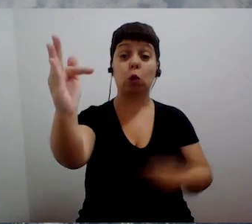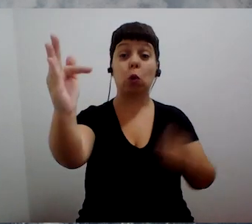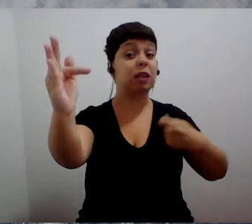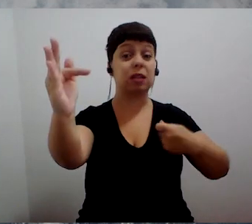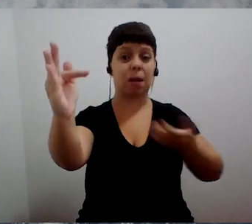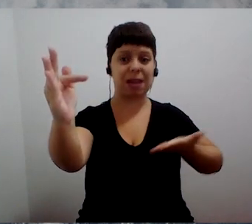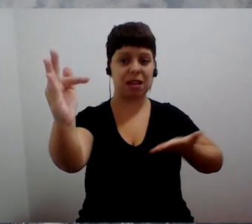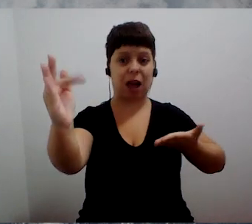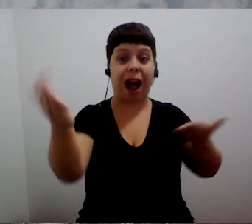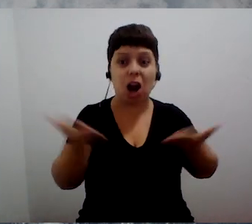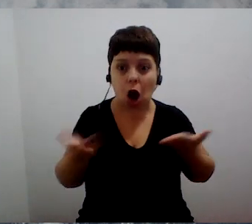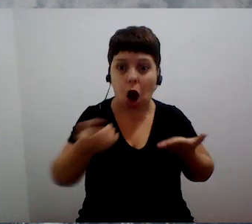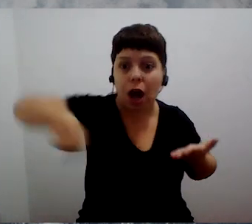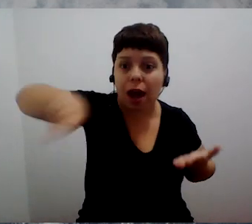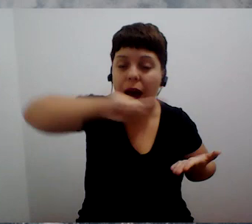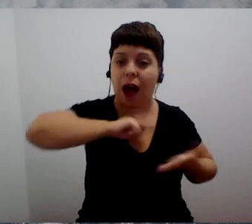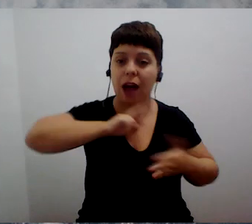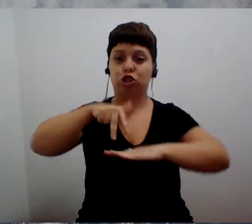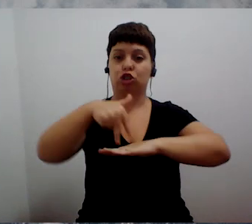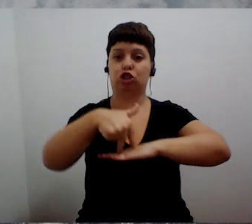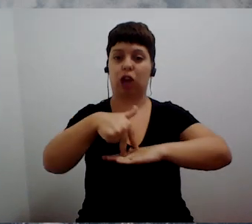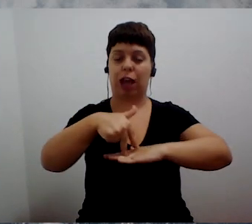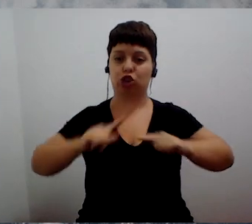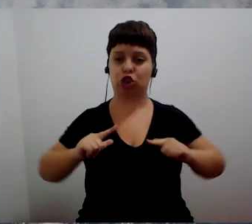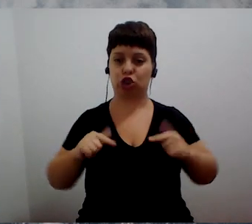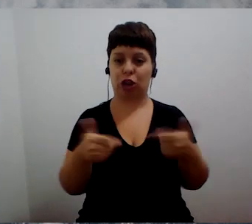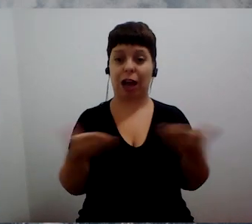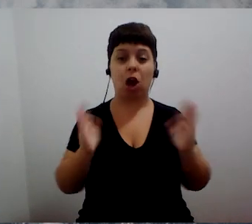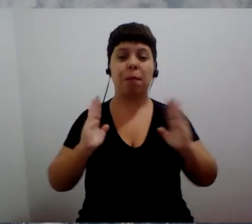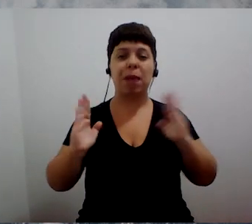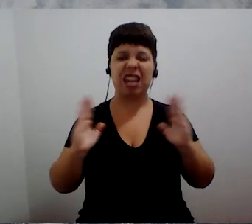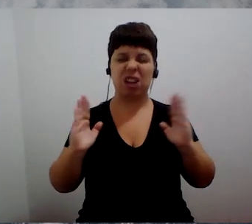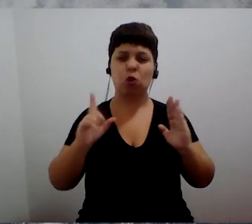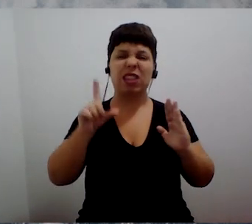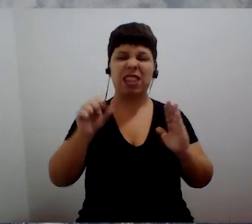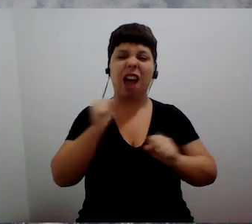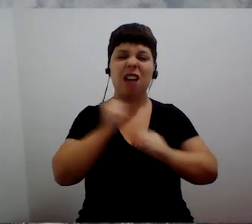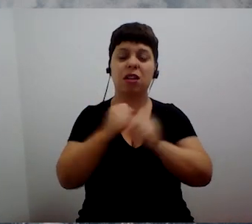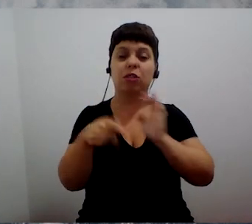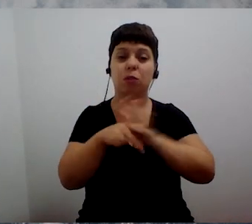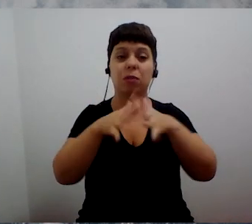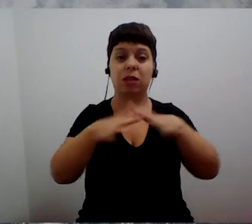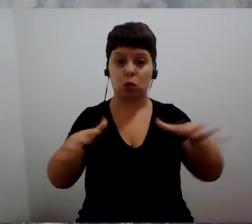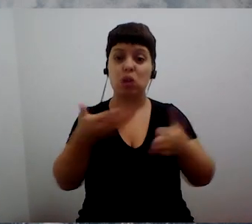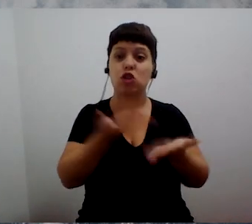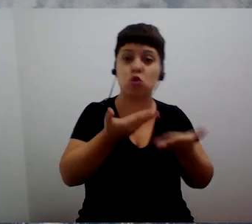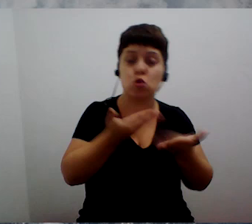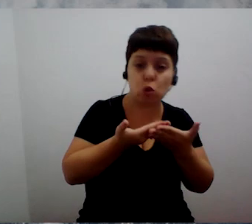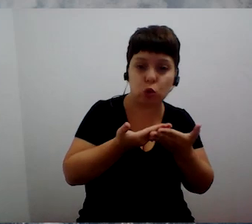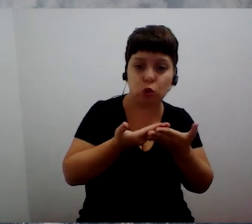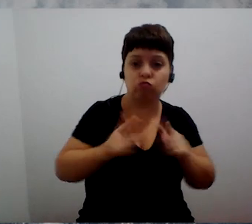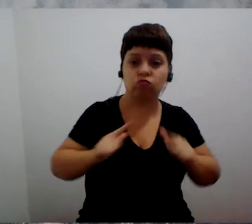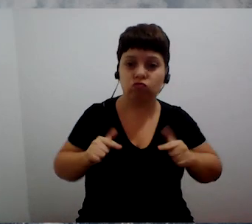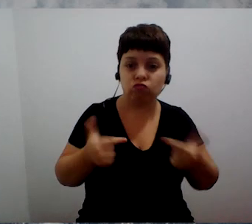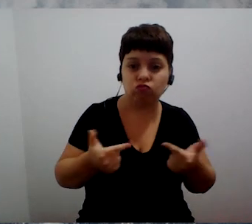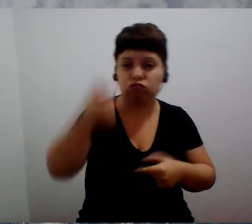trazendo consciência para o agora. O futuro depende do presente, e agora é a nossa hora. Entramos na década do oceano, um